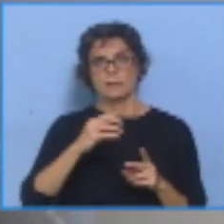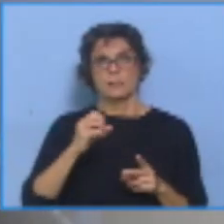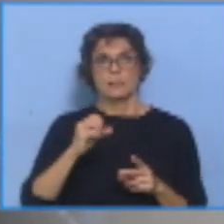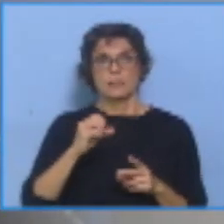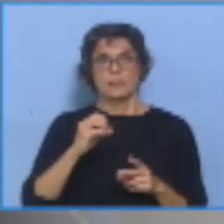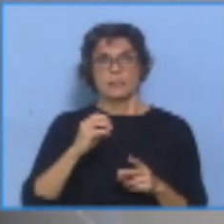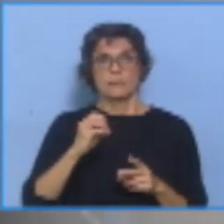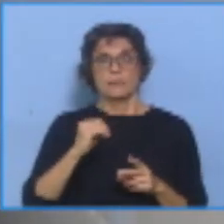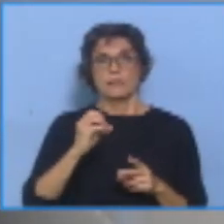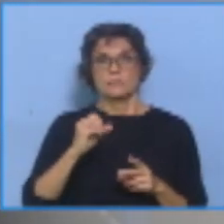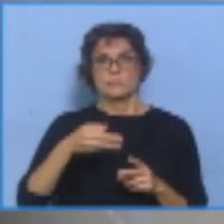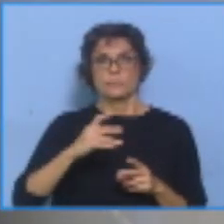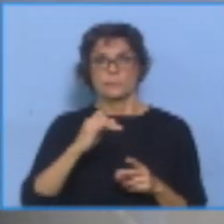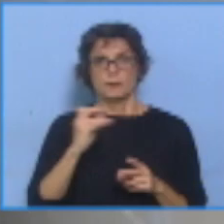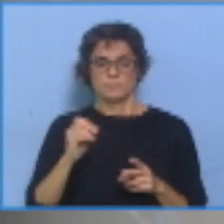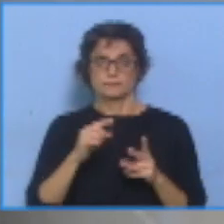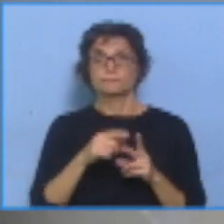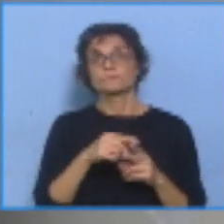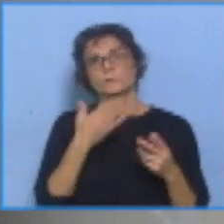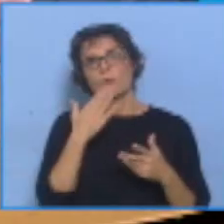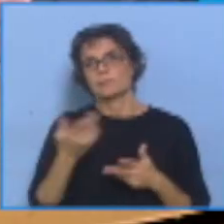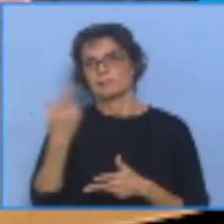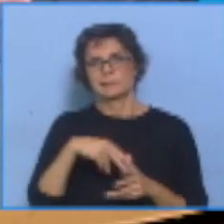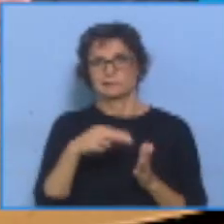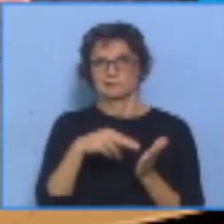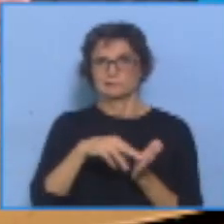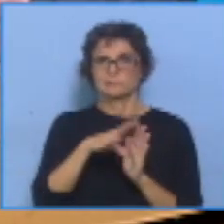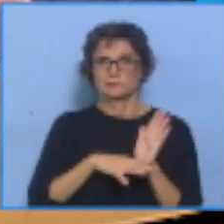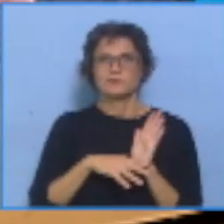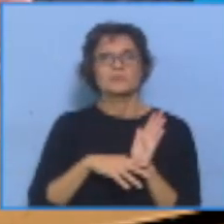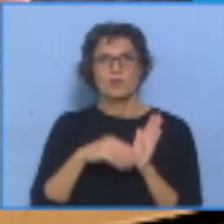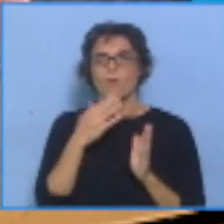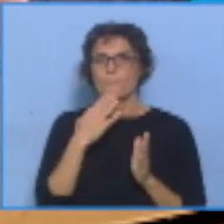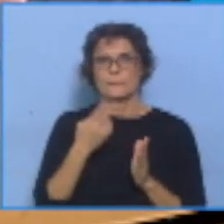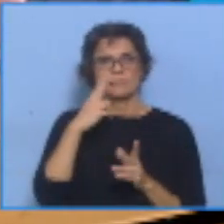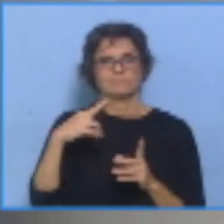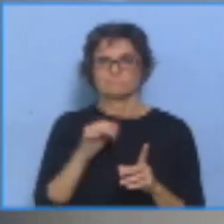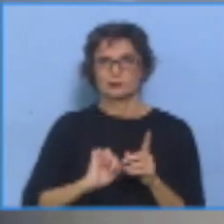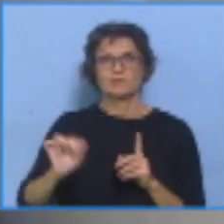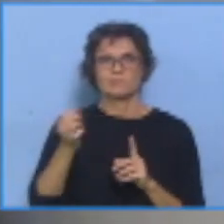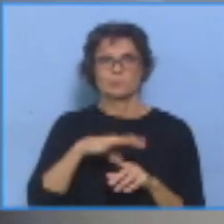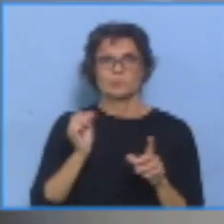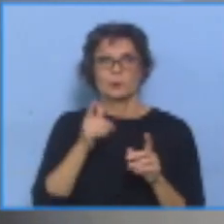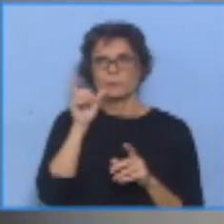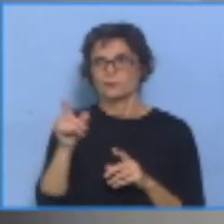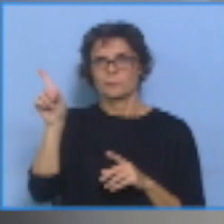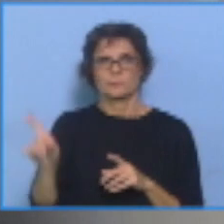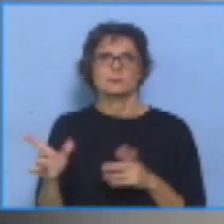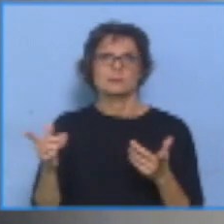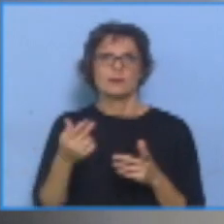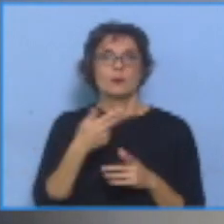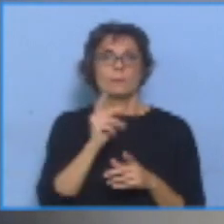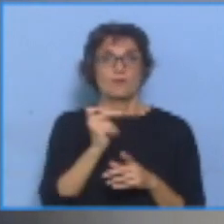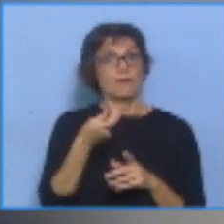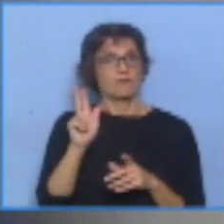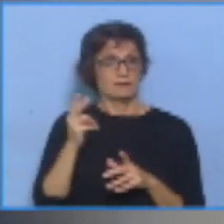terem estado na nossa companhia. O tempo urge. Muito obrigada pelo vosso olhar sobre Sofia. Mais do que assinalar os 100 anos do nascimento